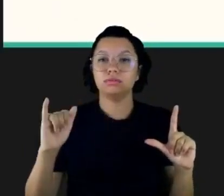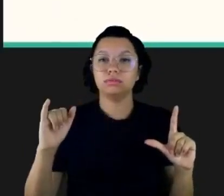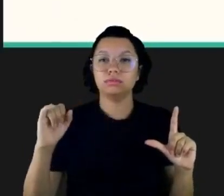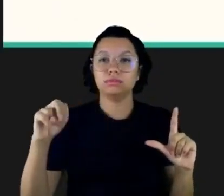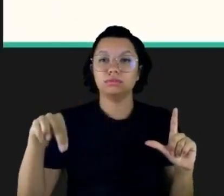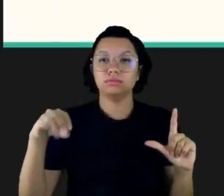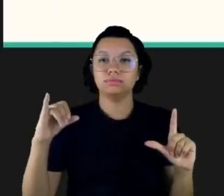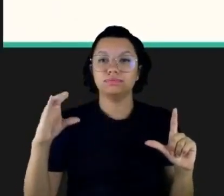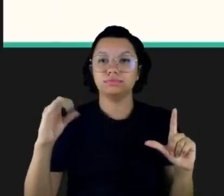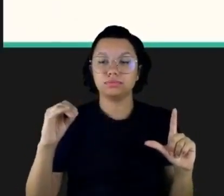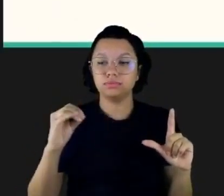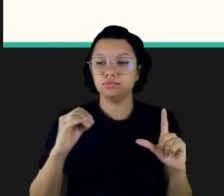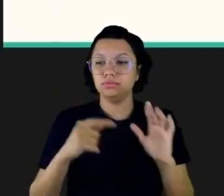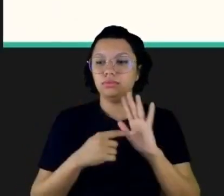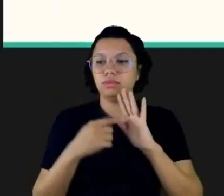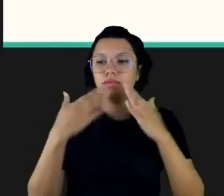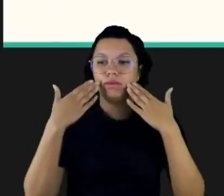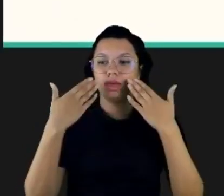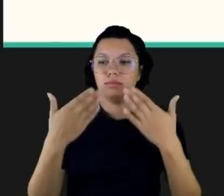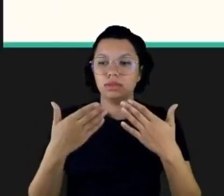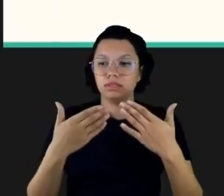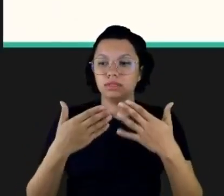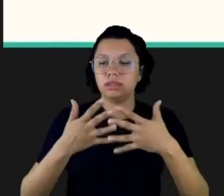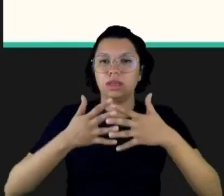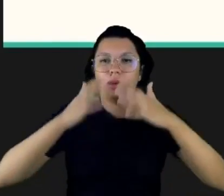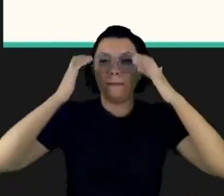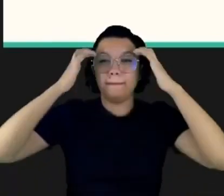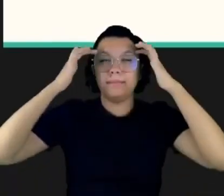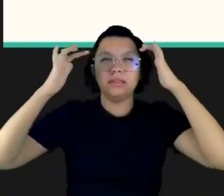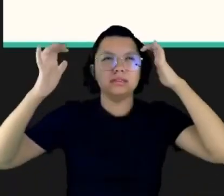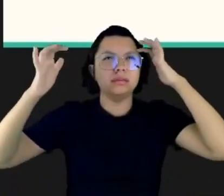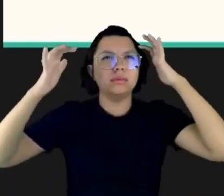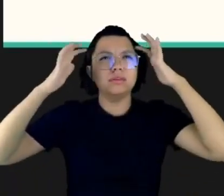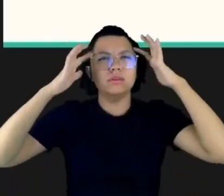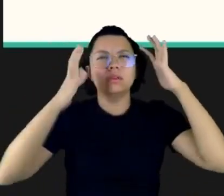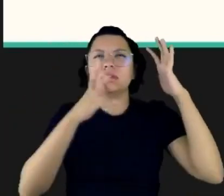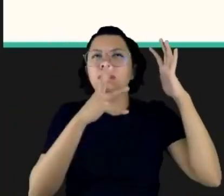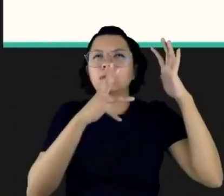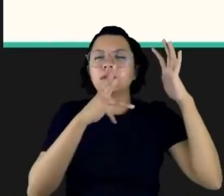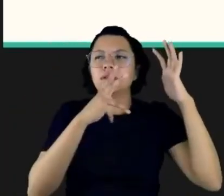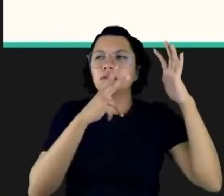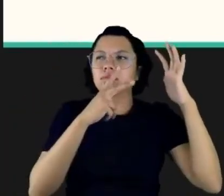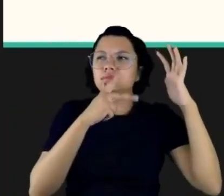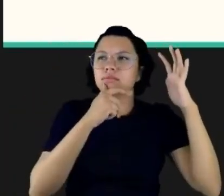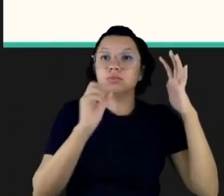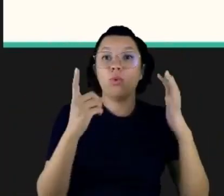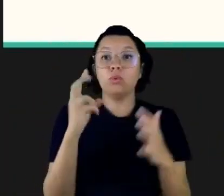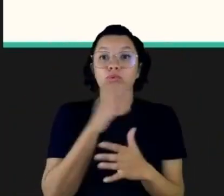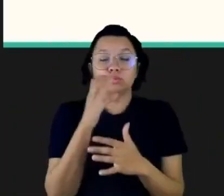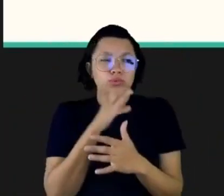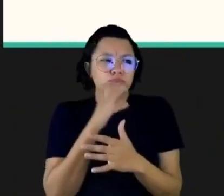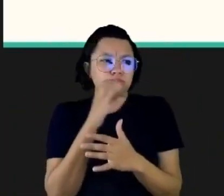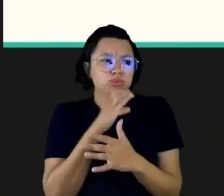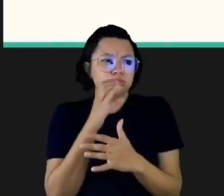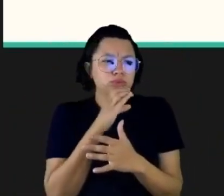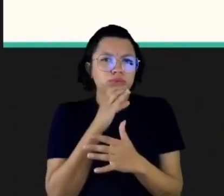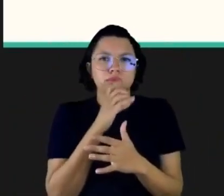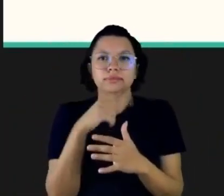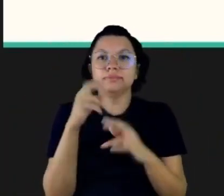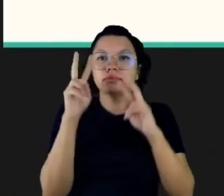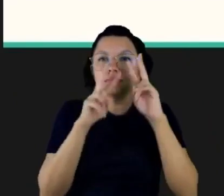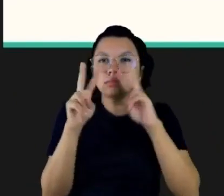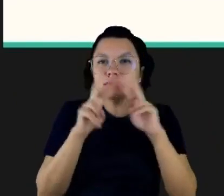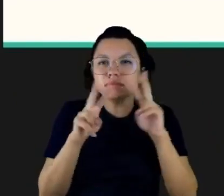O pensamento dessa pessoa vai ficar muito lento ou muito acelerado, mas a gente vai observar que sempre